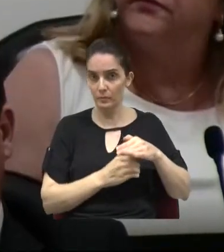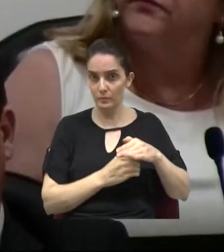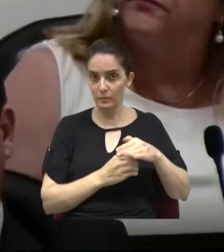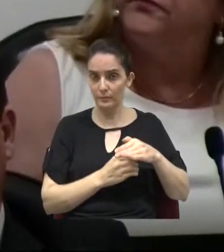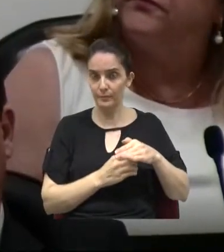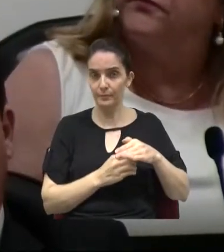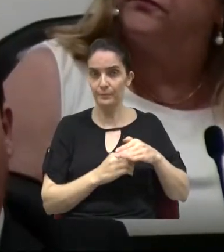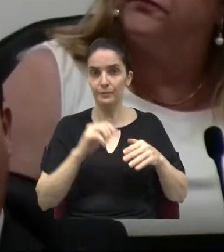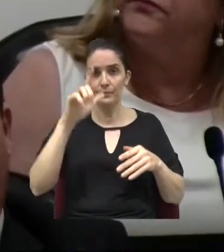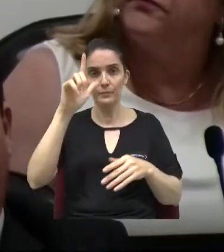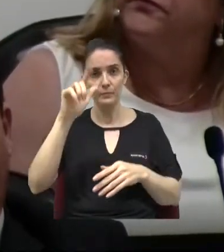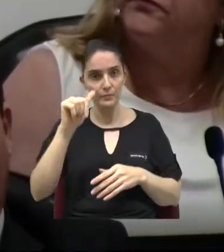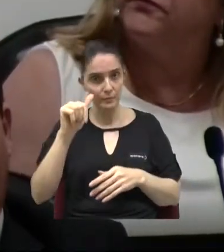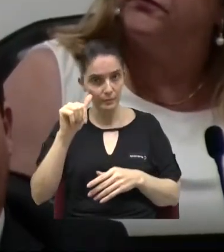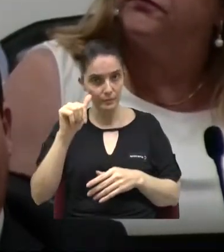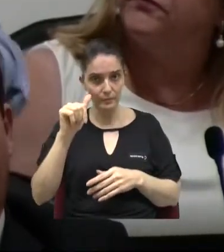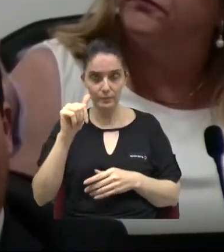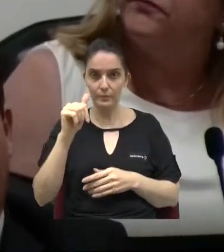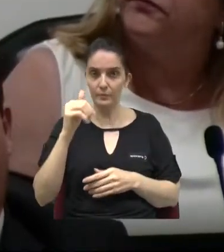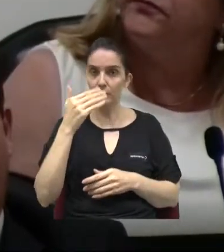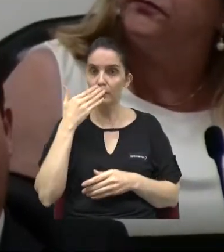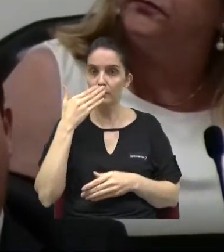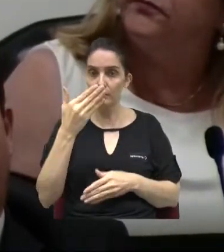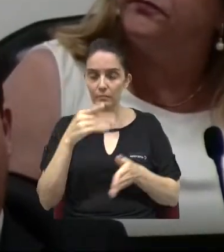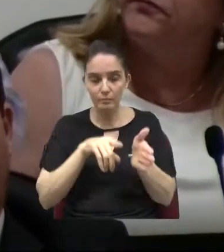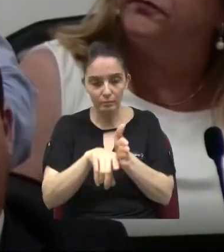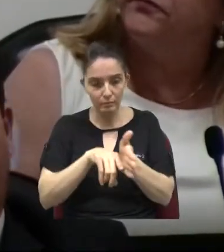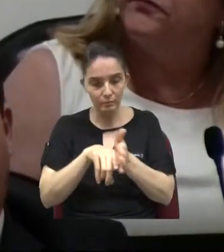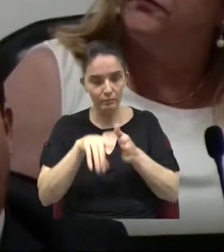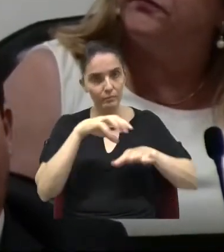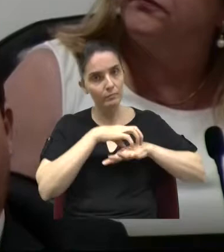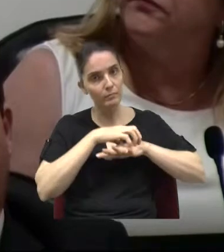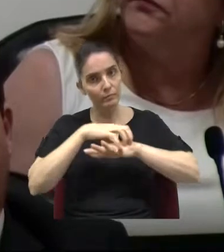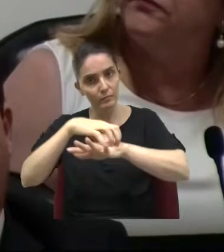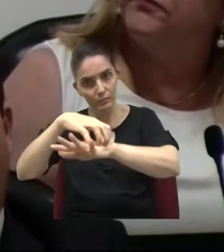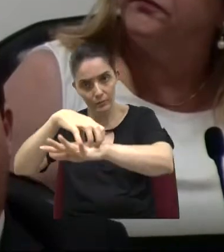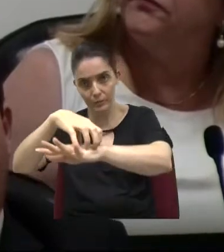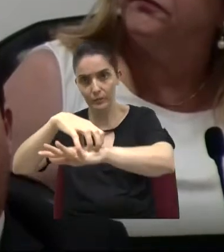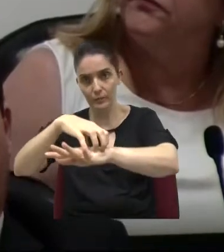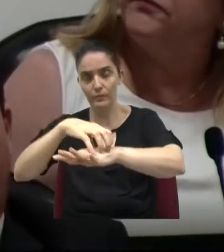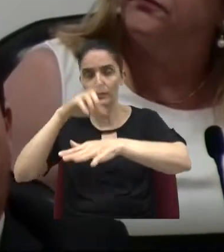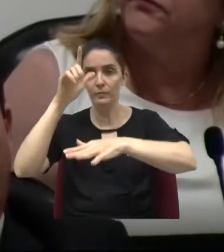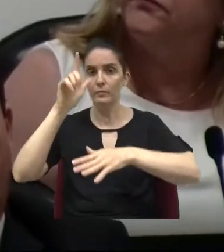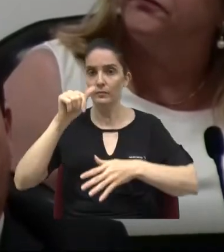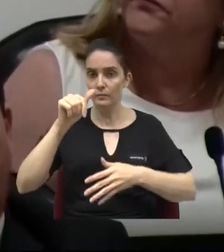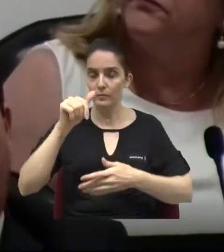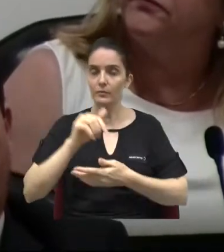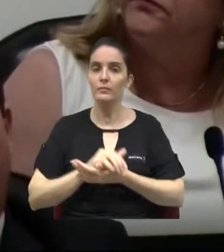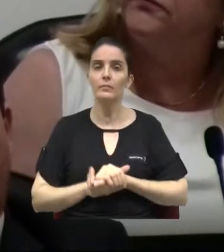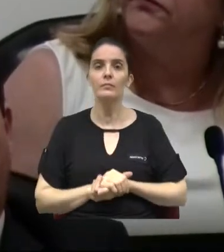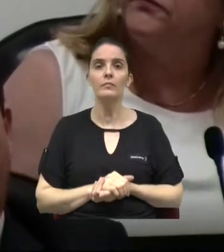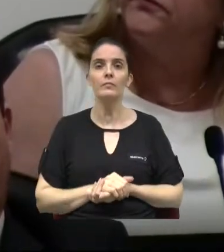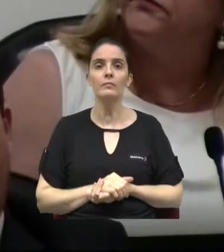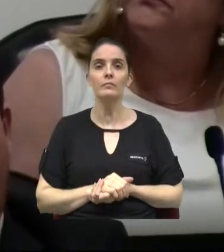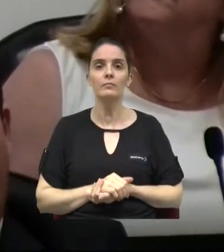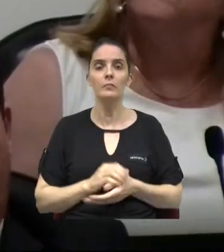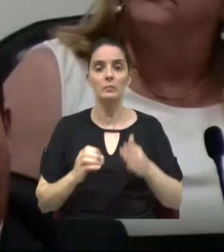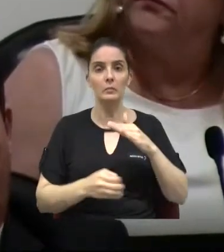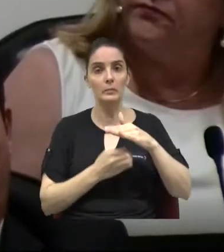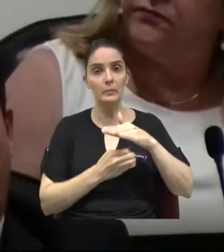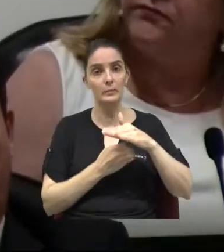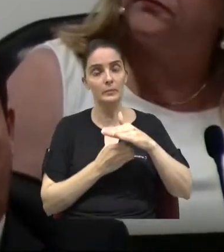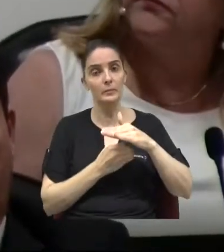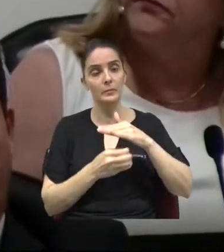mais entraria com um pedido de estudo da mobilidade urbana e, novamente, uma licitação para uma nova